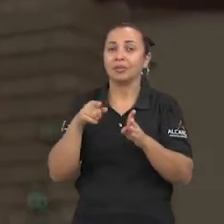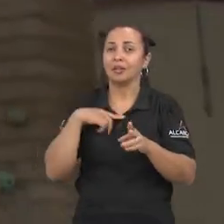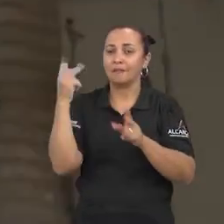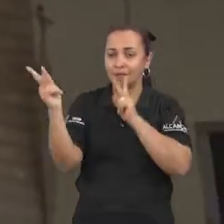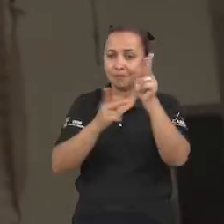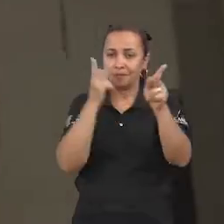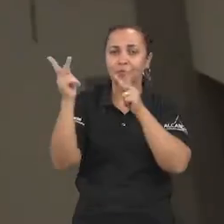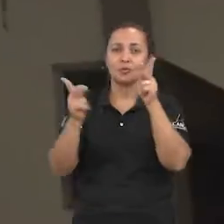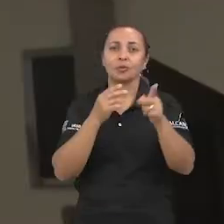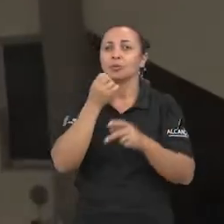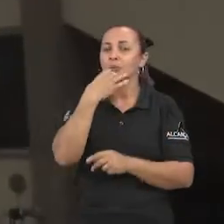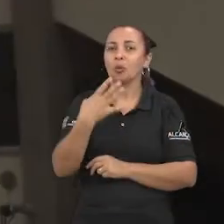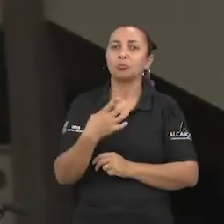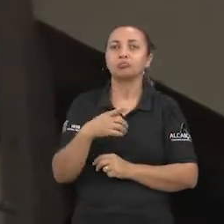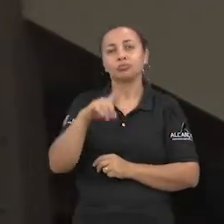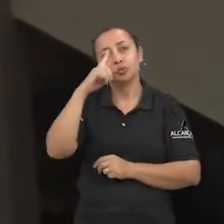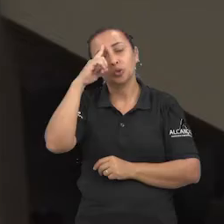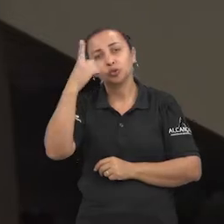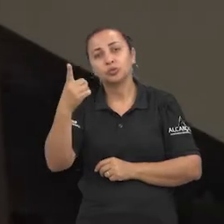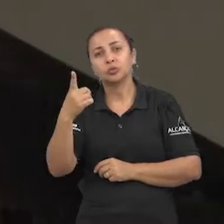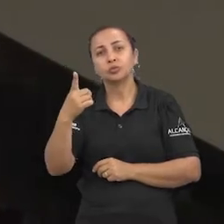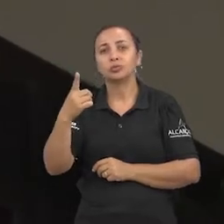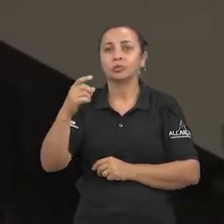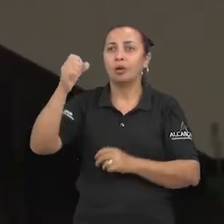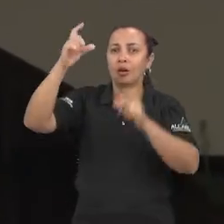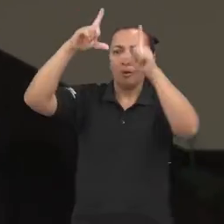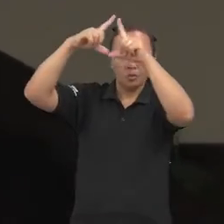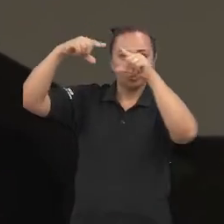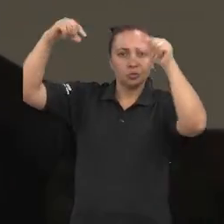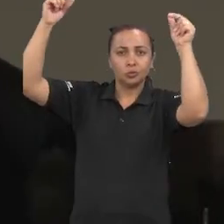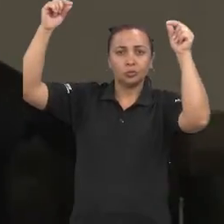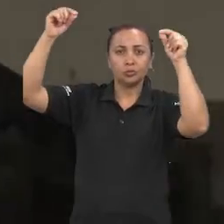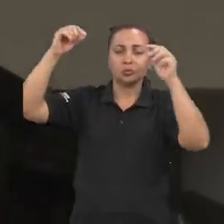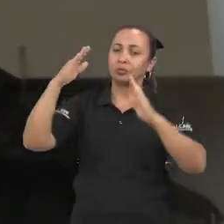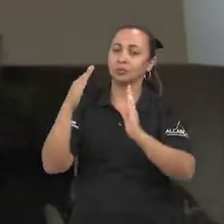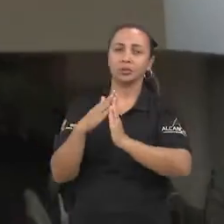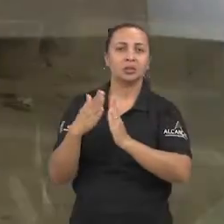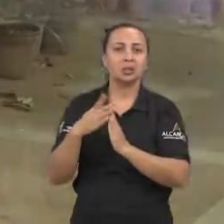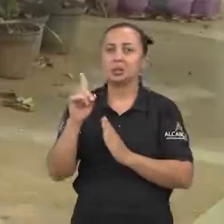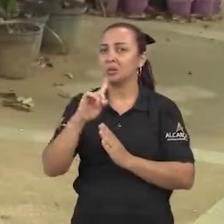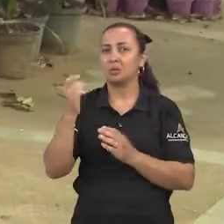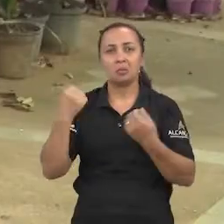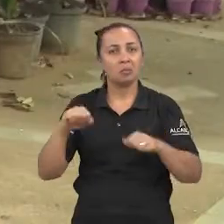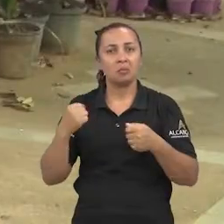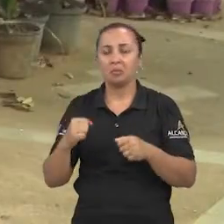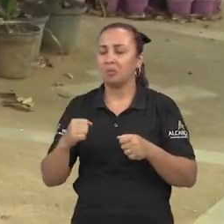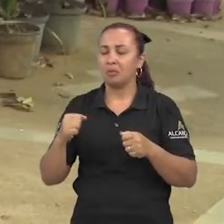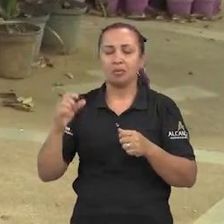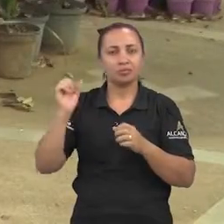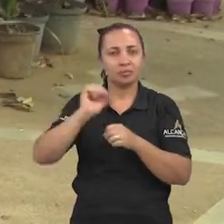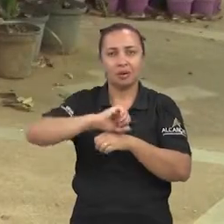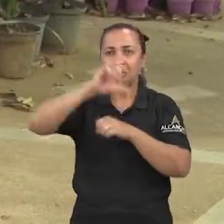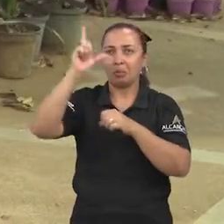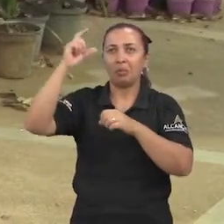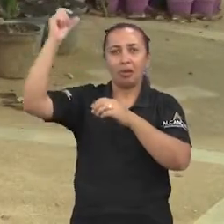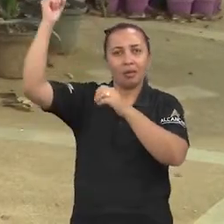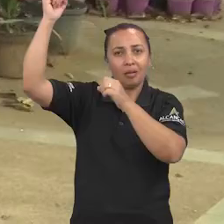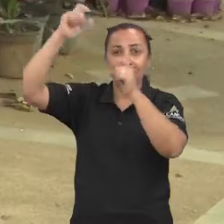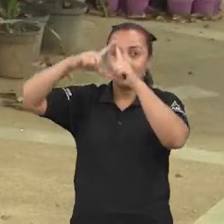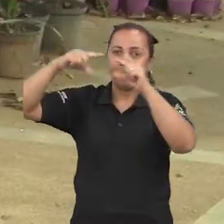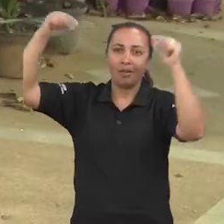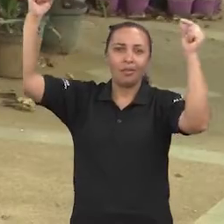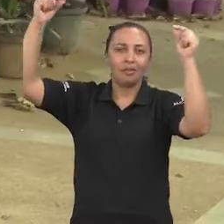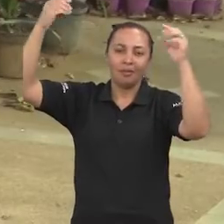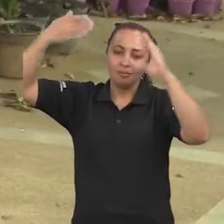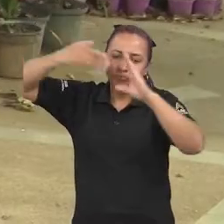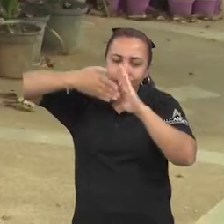ventilação. Então, no dia, por exemplo, de lua, dentro de casa a gente não precisa ligar a lâmpada, porque a luz da lua penetra dentro de